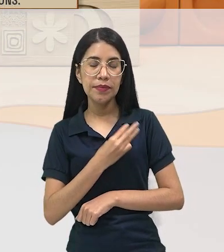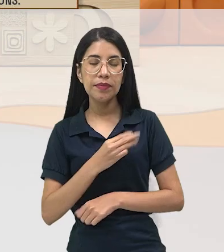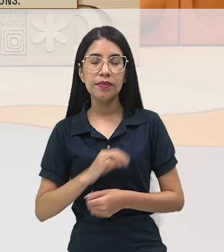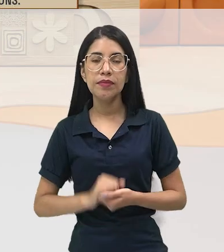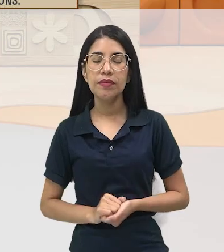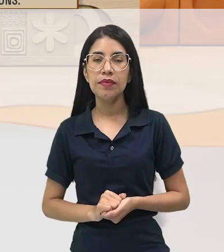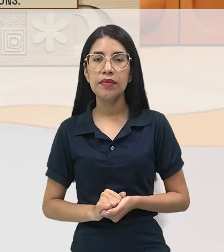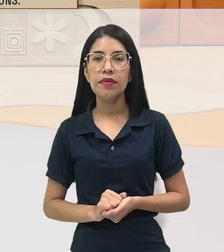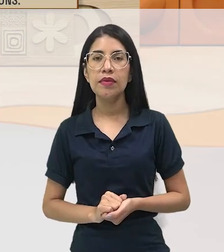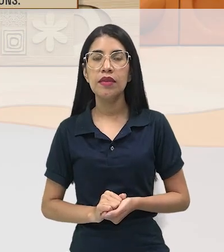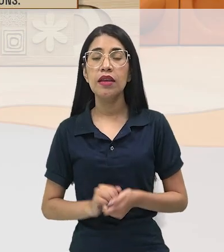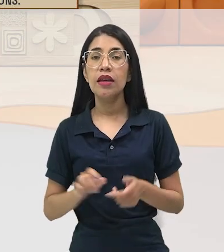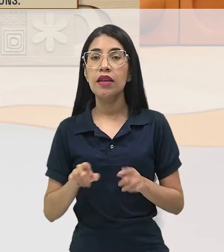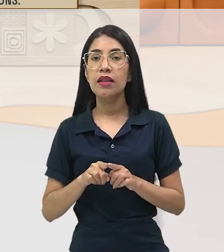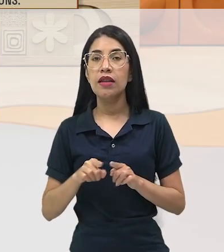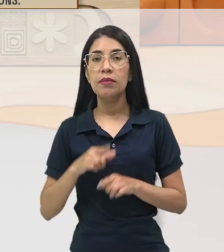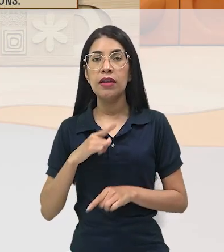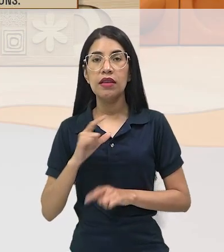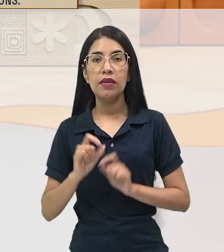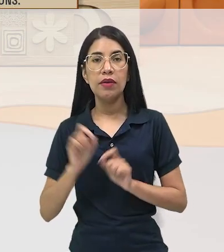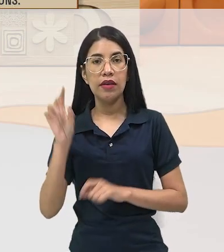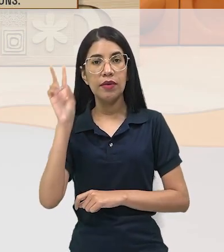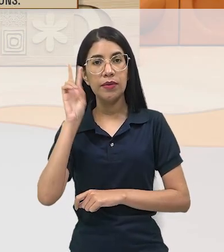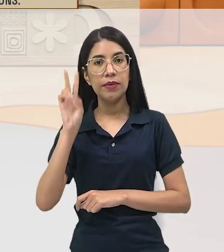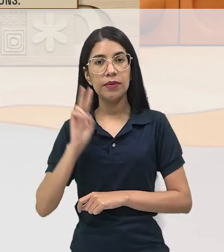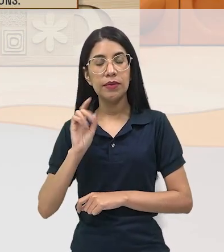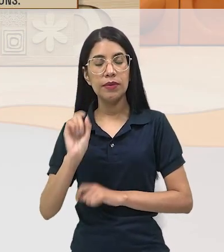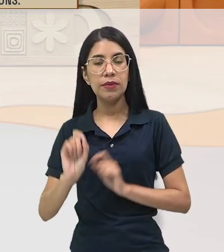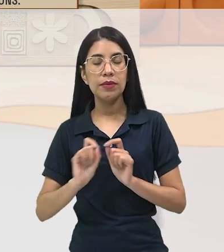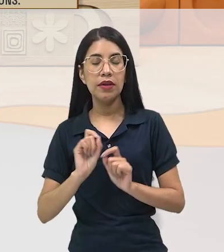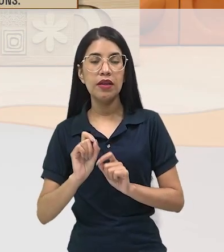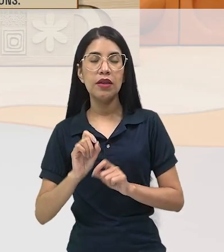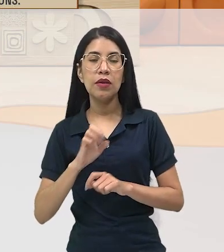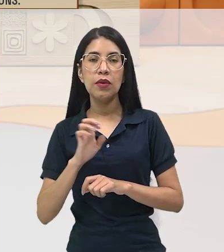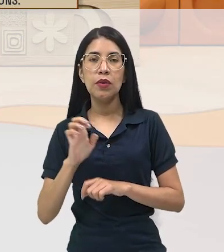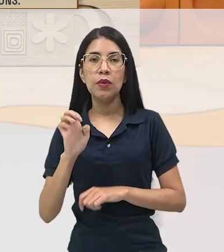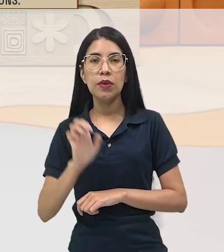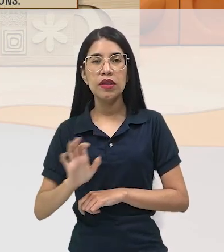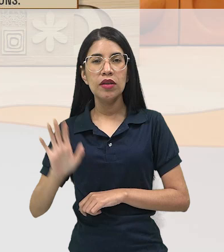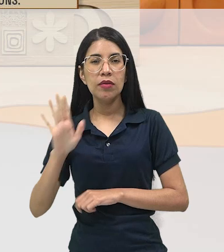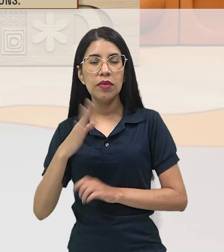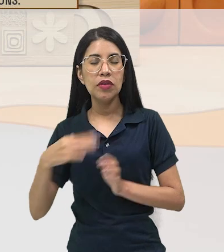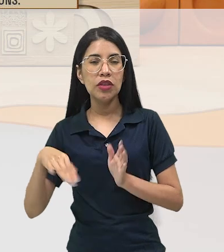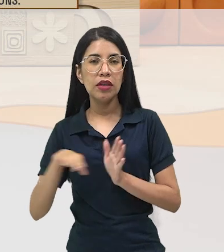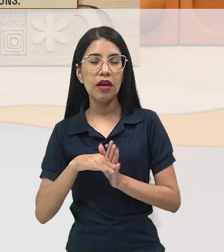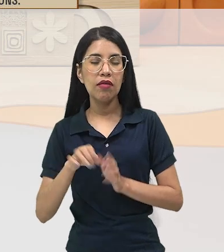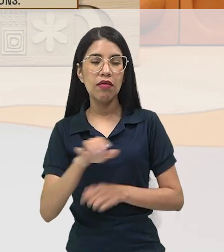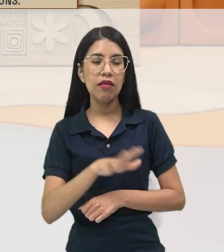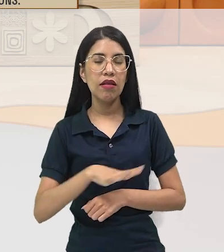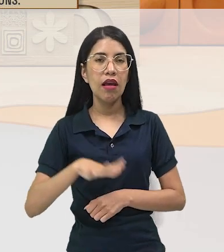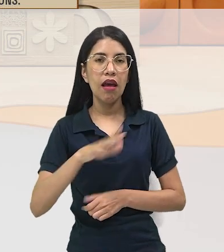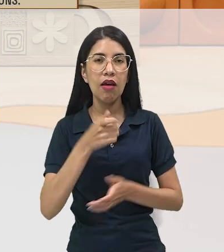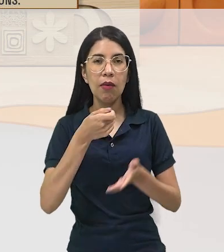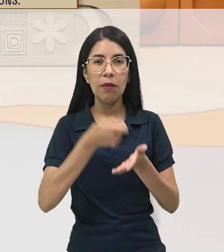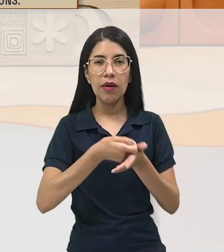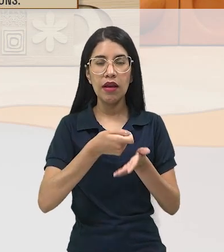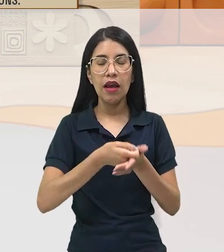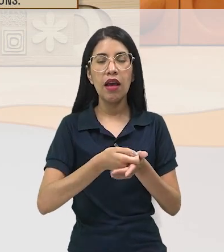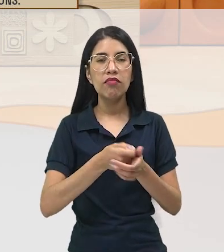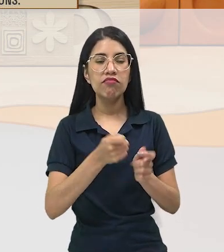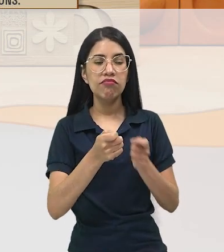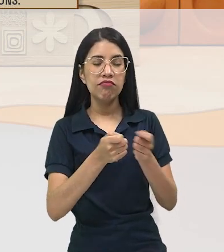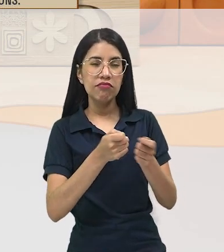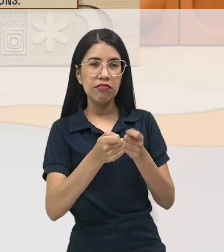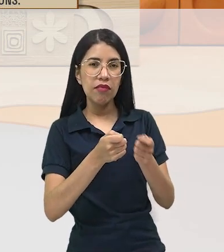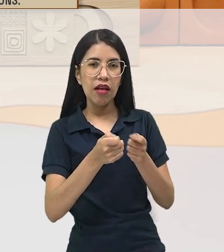vão também ter essa história de que os europeus chegaram ao seu território, impuseram ali, dominaram aquele